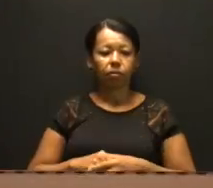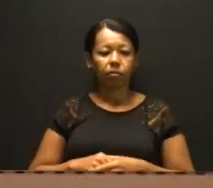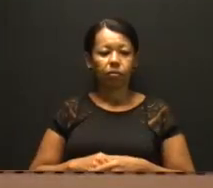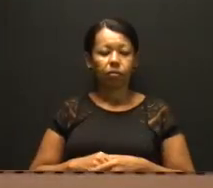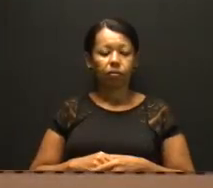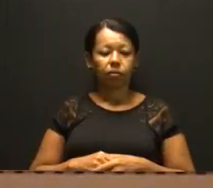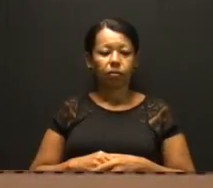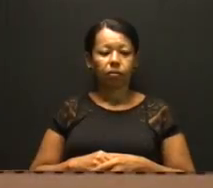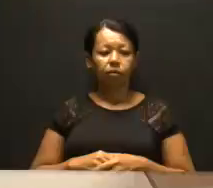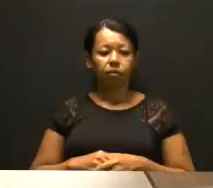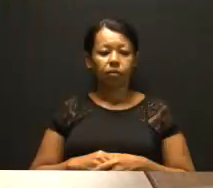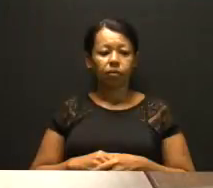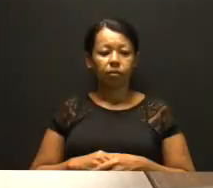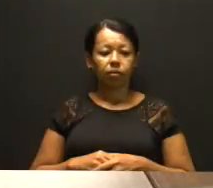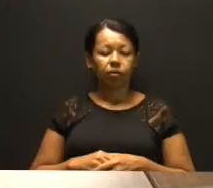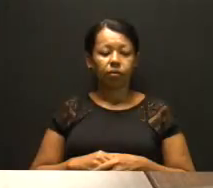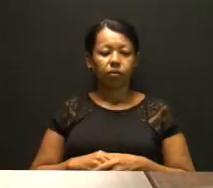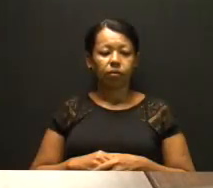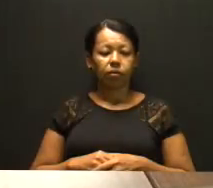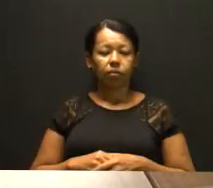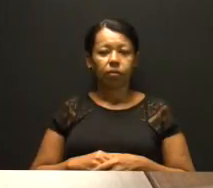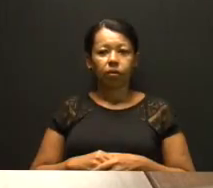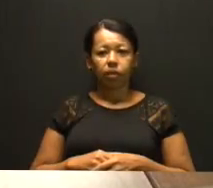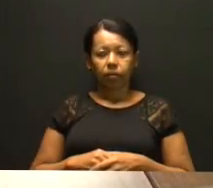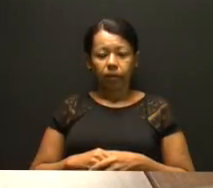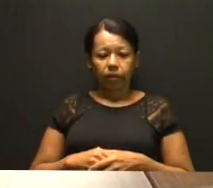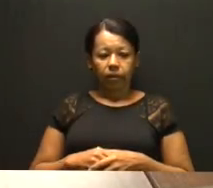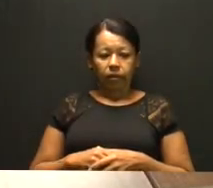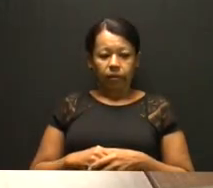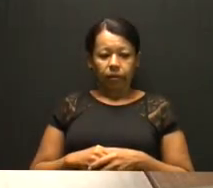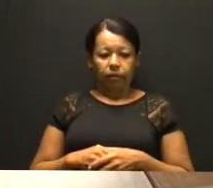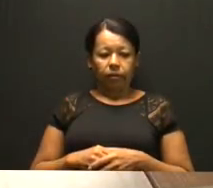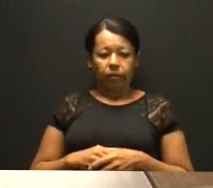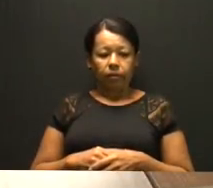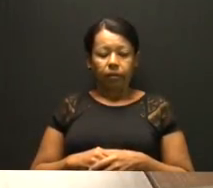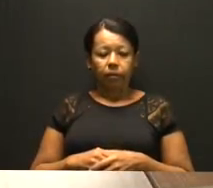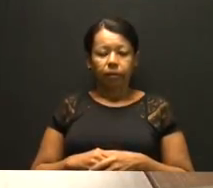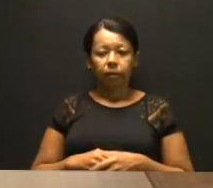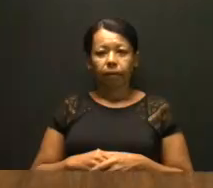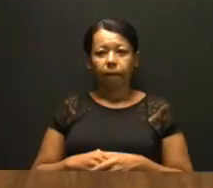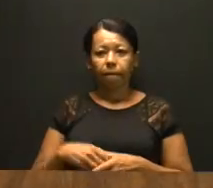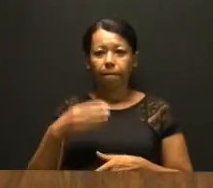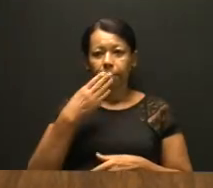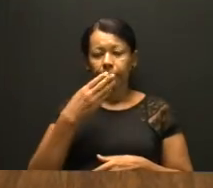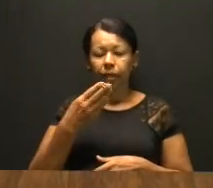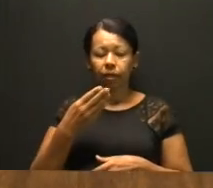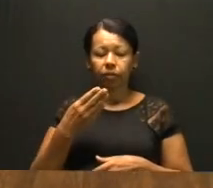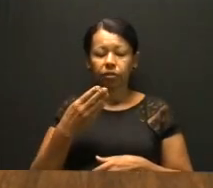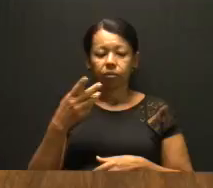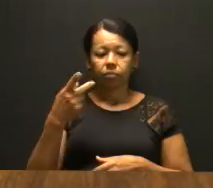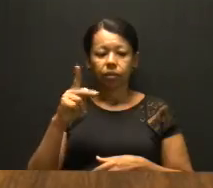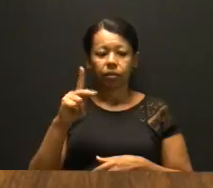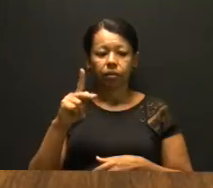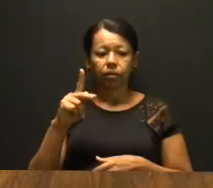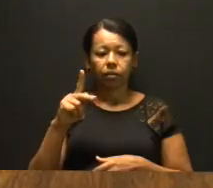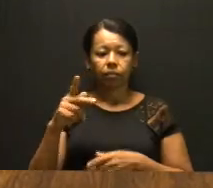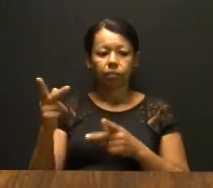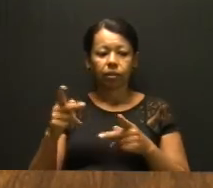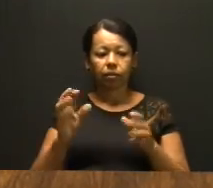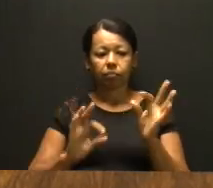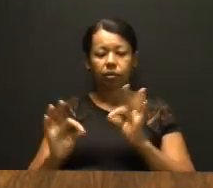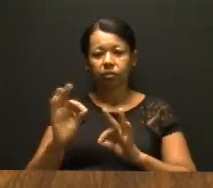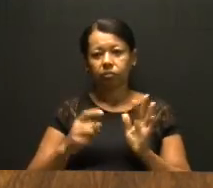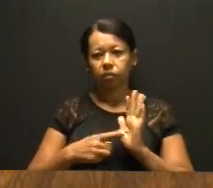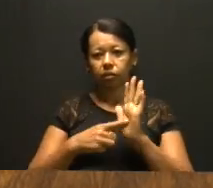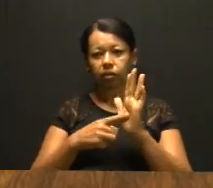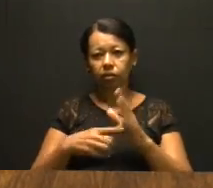Obrigado, presidente. Questão de ordem do vereador Ricardo Queixão. Eu queria que Vossa Excelência consultasse o plenário para que o presente projeto fosse